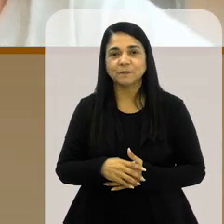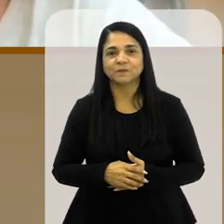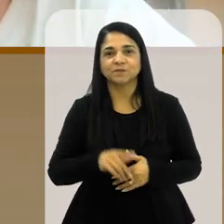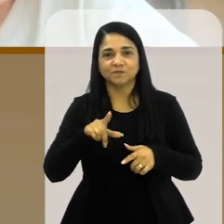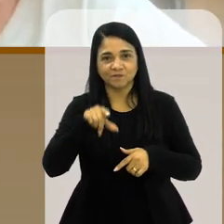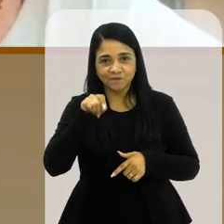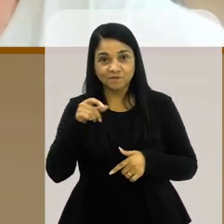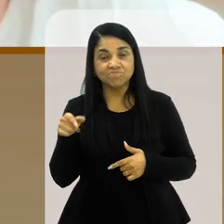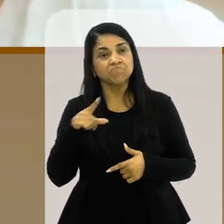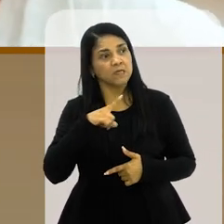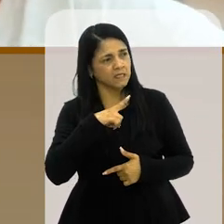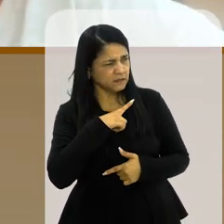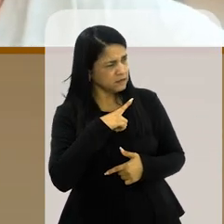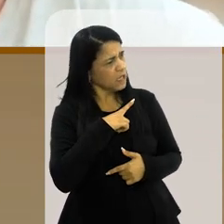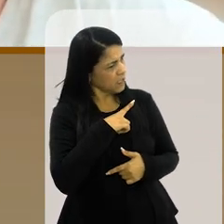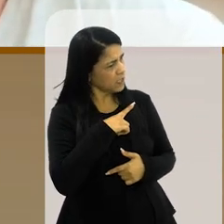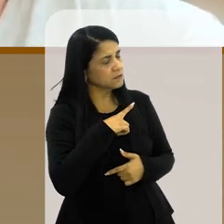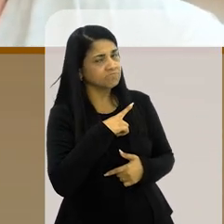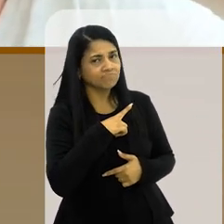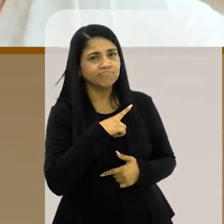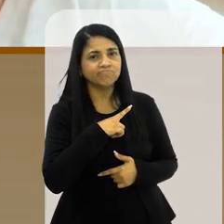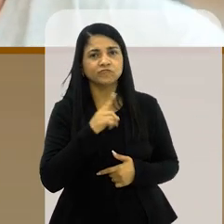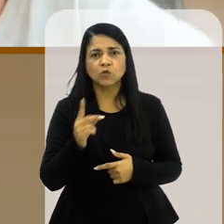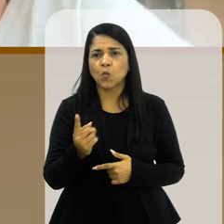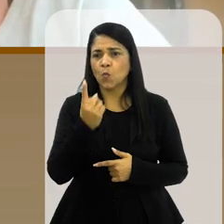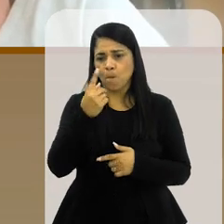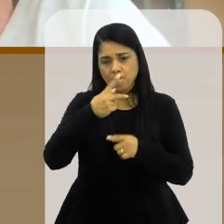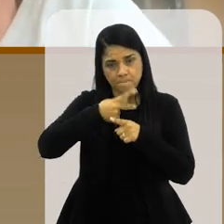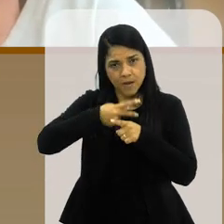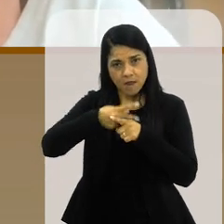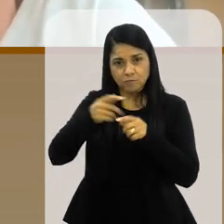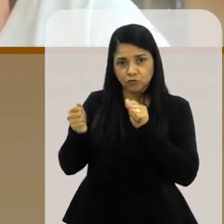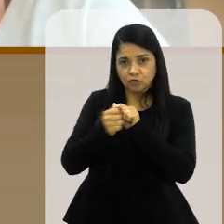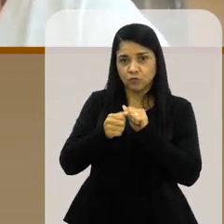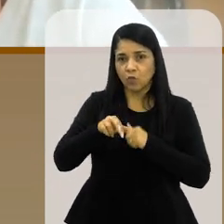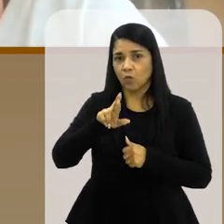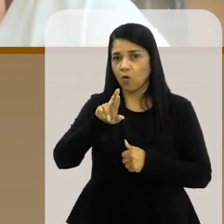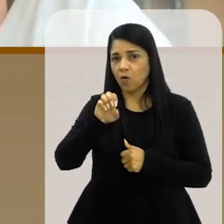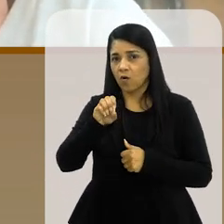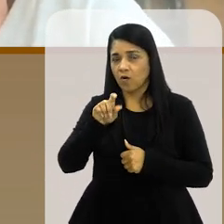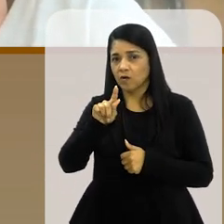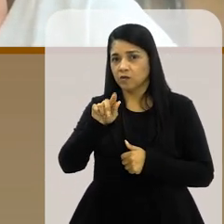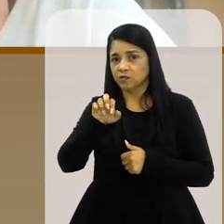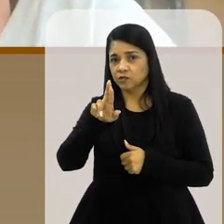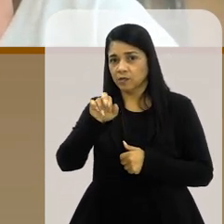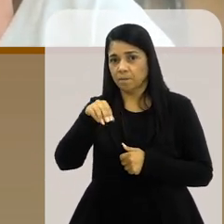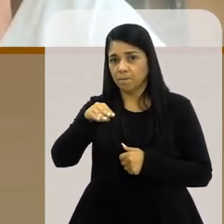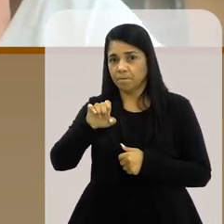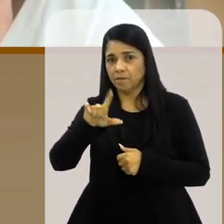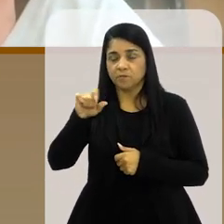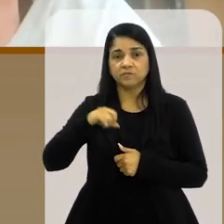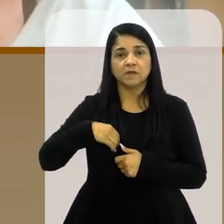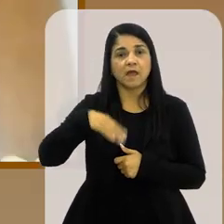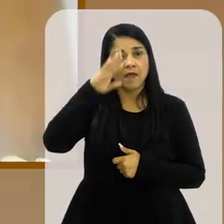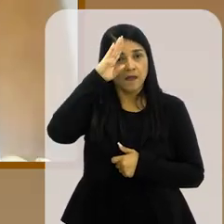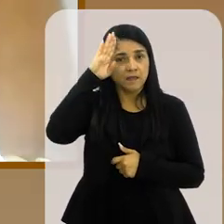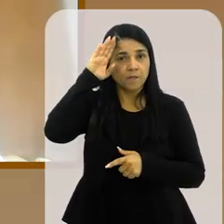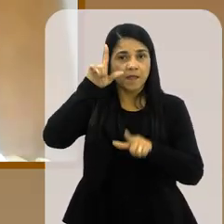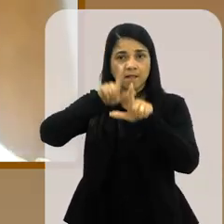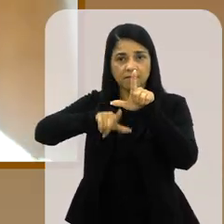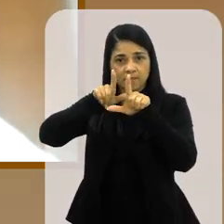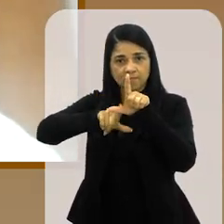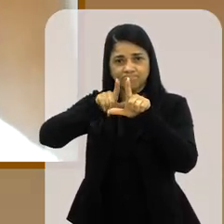Olha, tem, né? Porque eu recebi um prêmio junto com Roger Melo da Academia Brasileira de Letras. É um